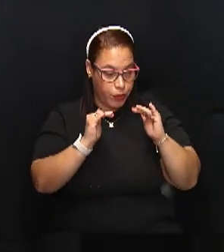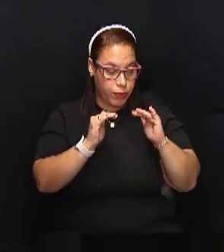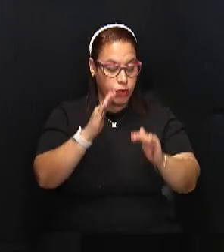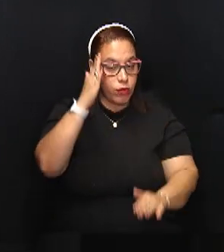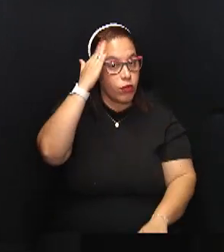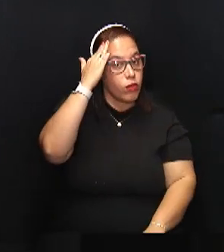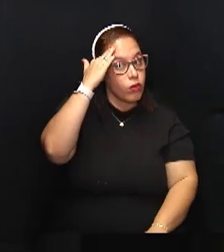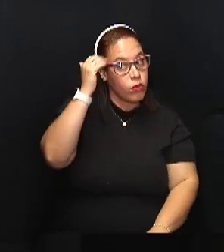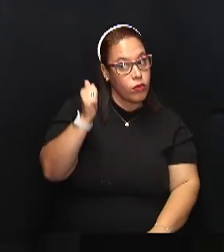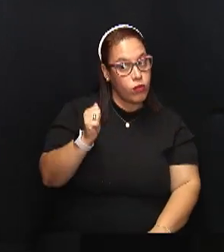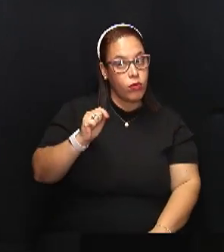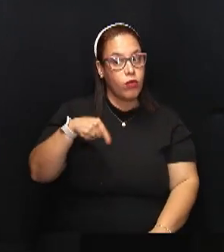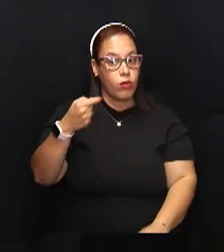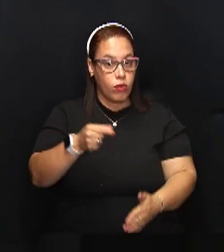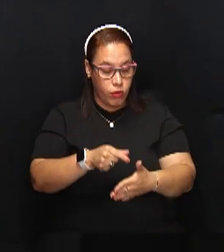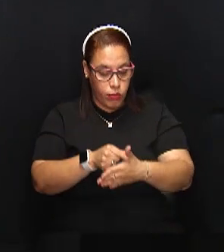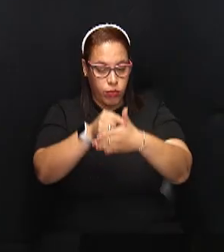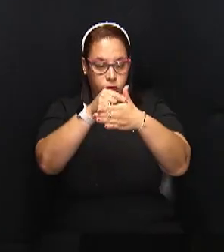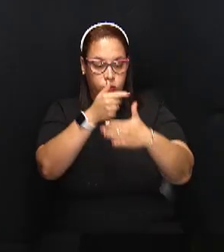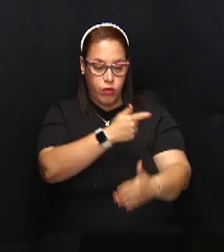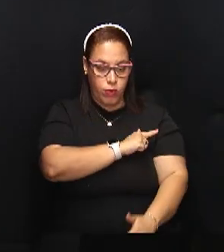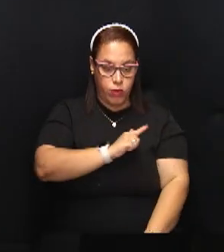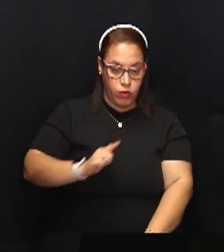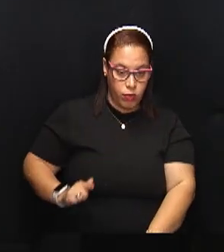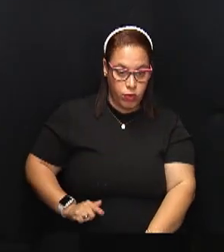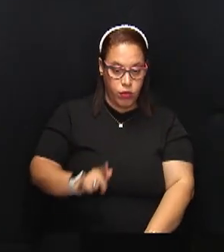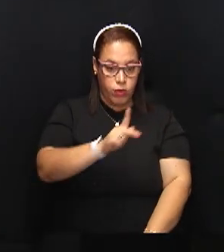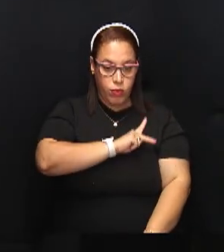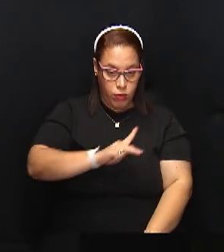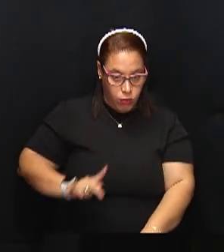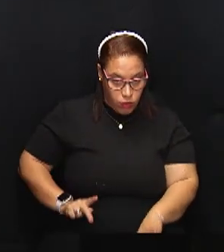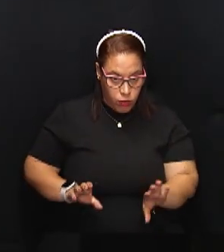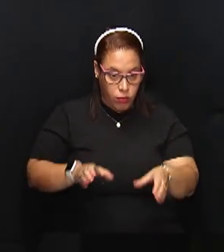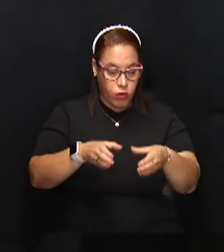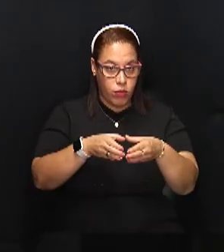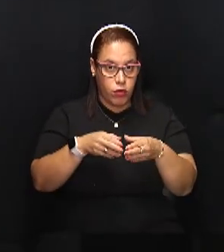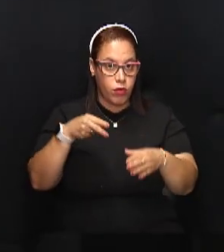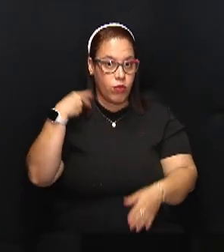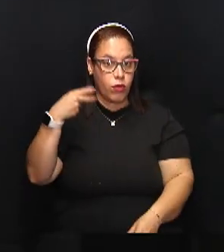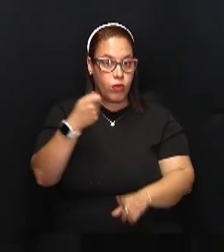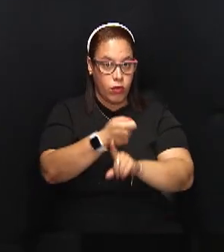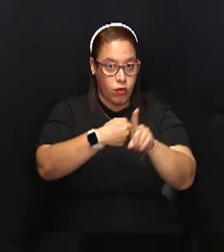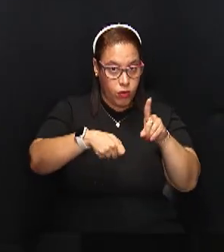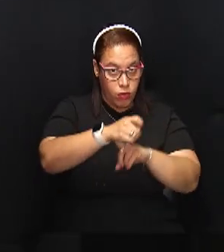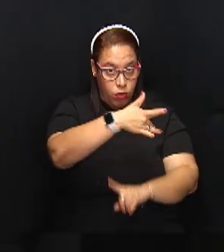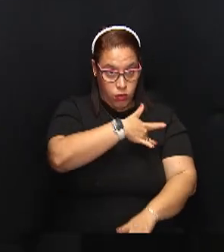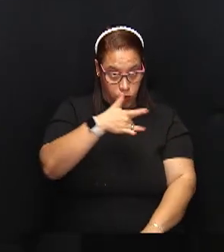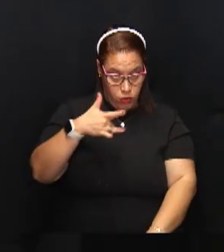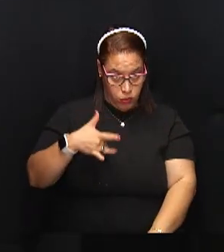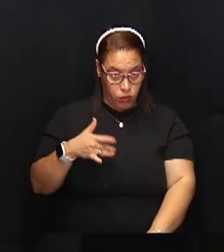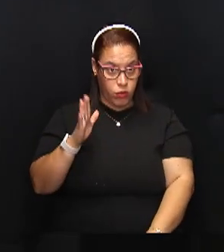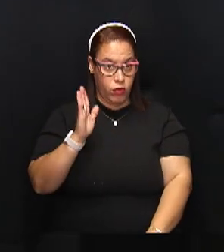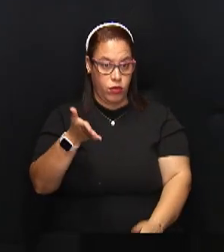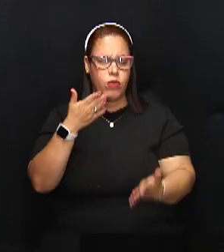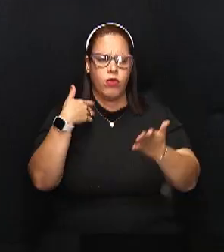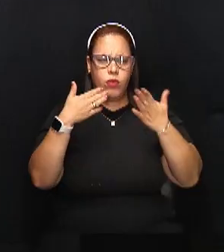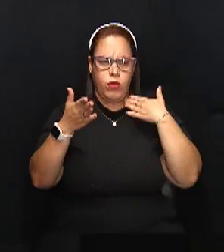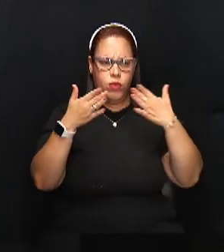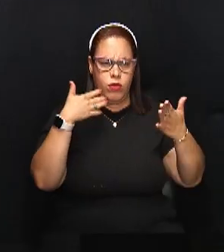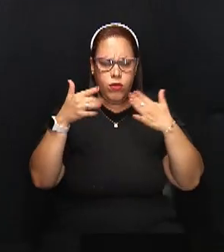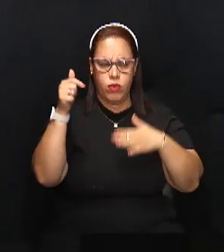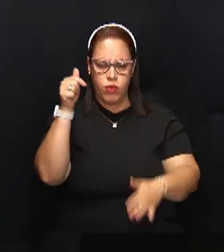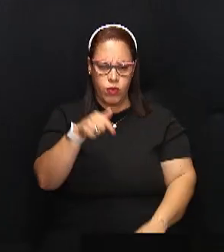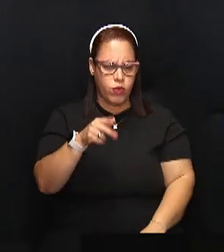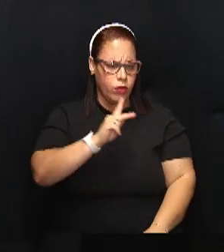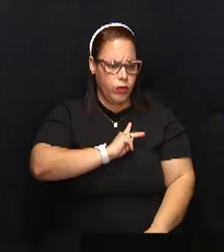sabe que ele, além de ser líder de governo, ele é o presidente da Comissão de Política Social e Saúde da Câmara. Nós já conversamos aqui,